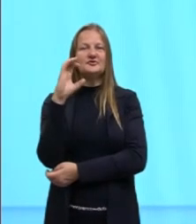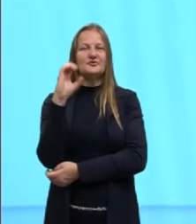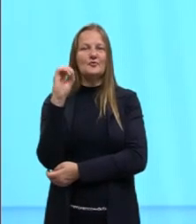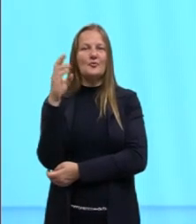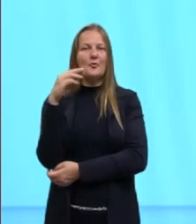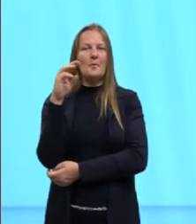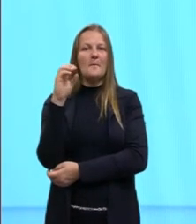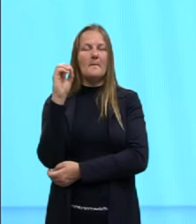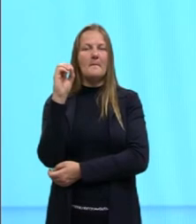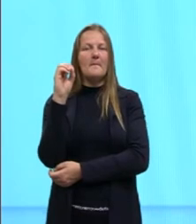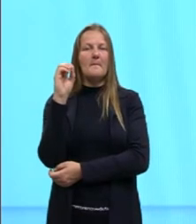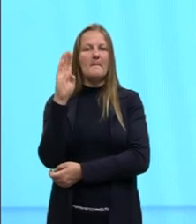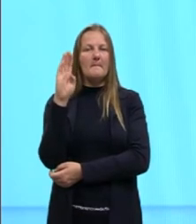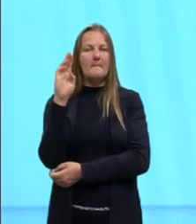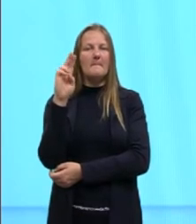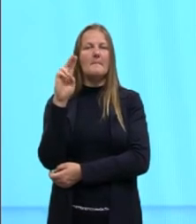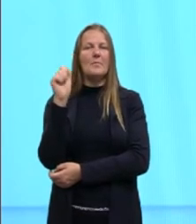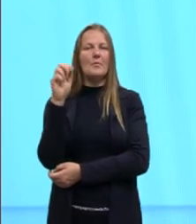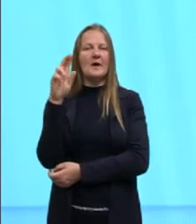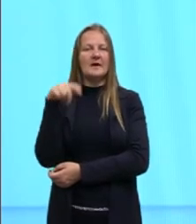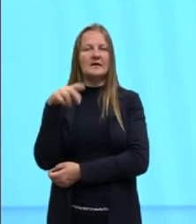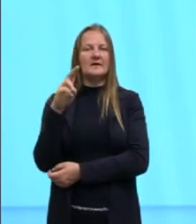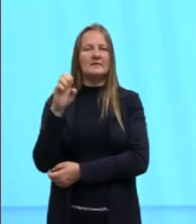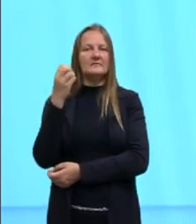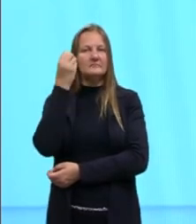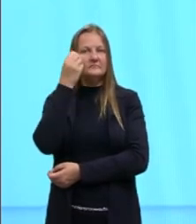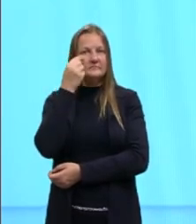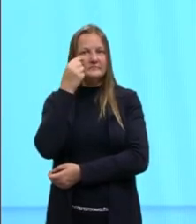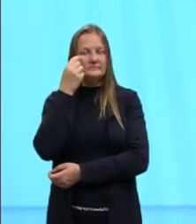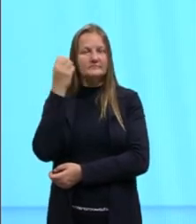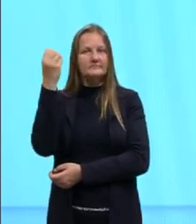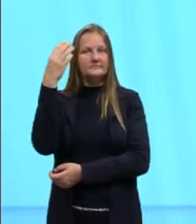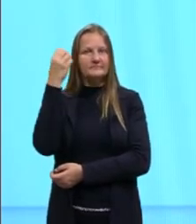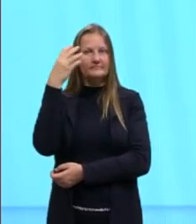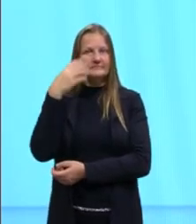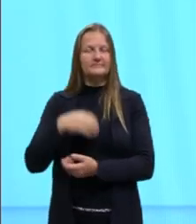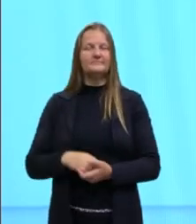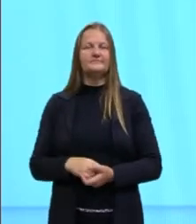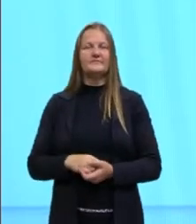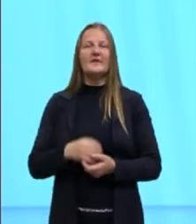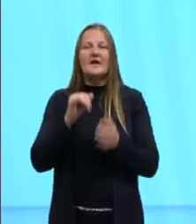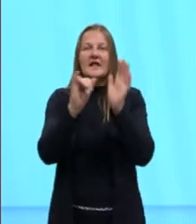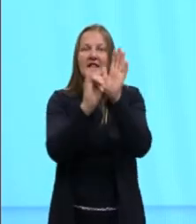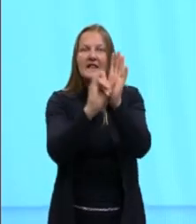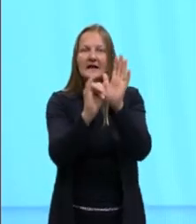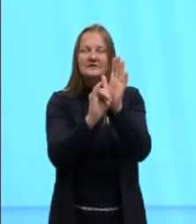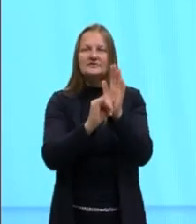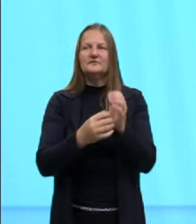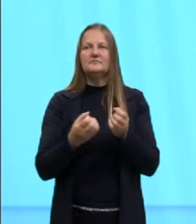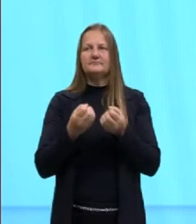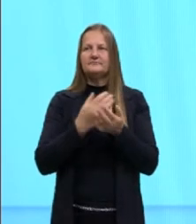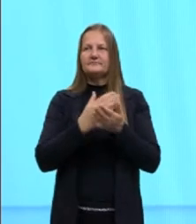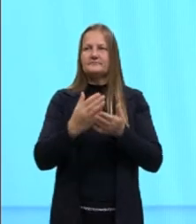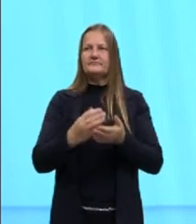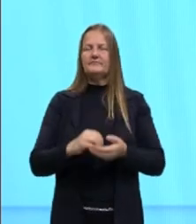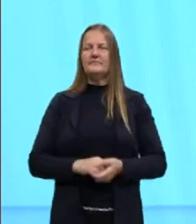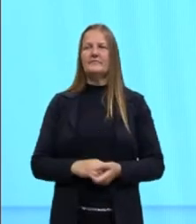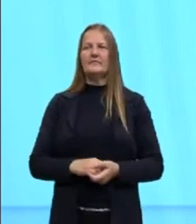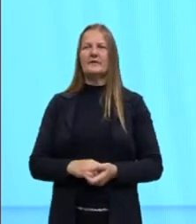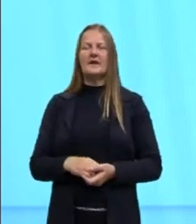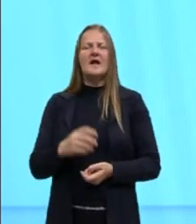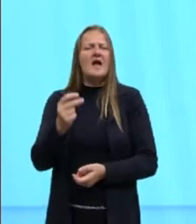começa essa história que é uma narrativa Então essa narrativa começa assim